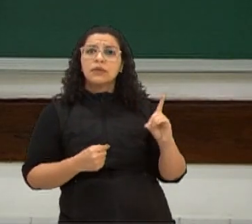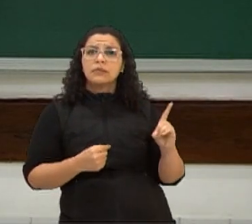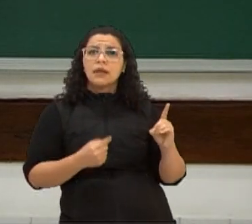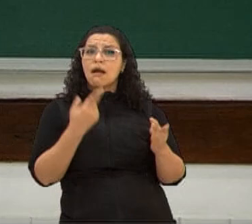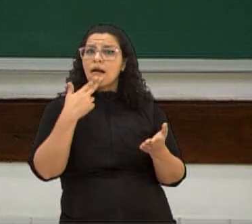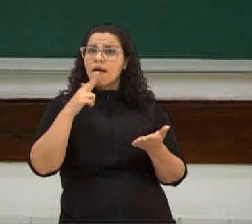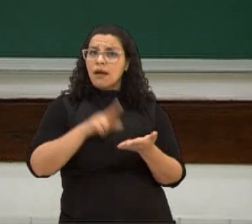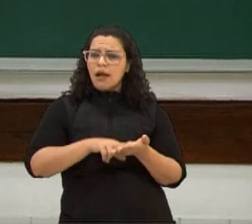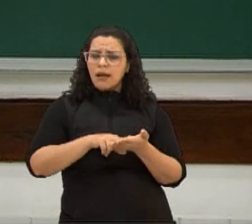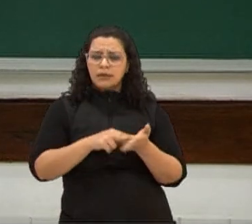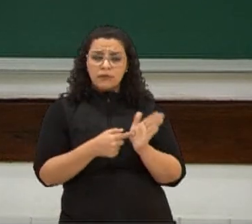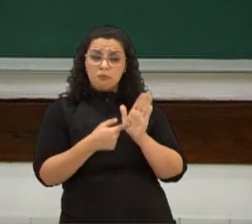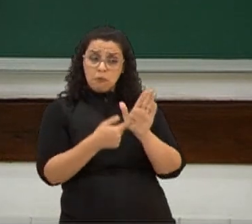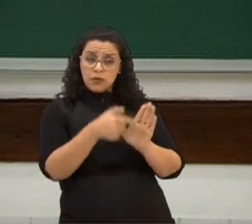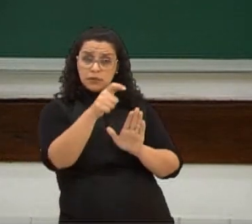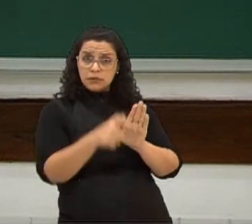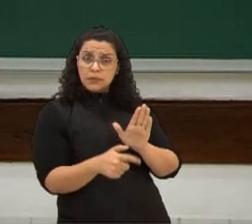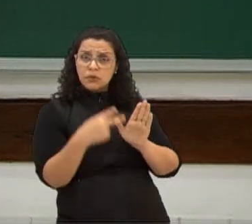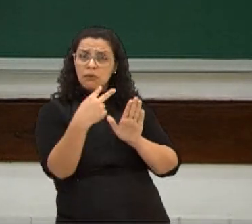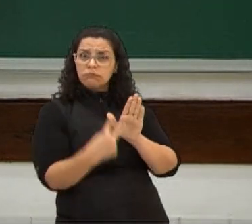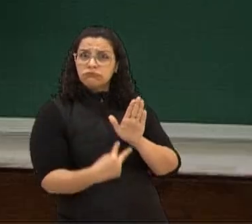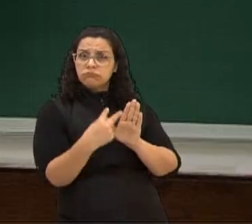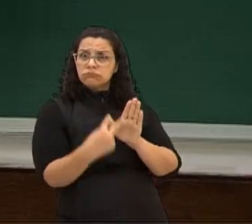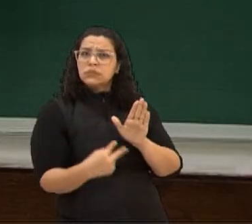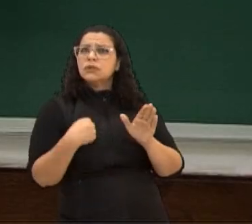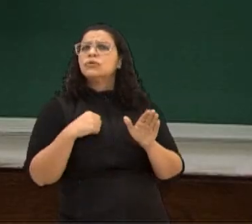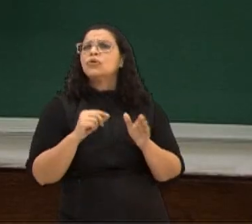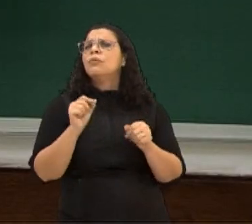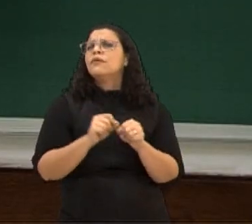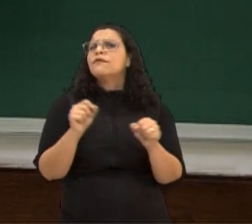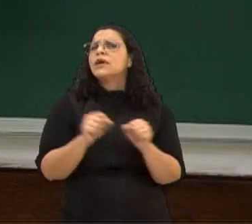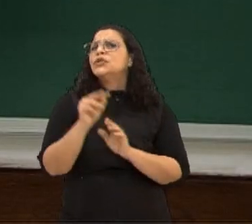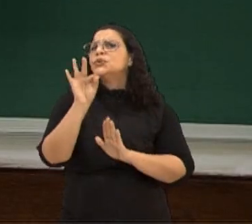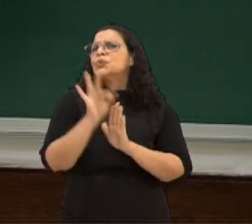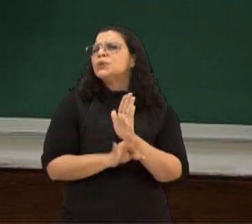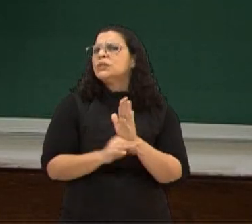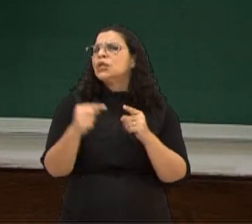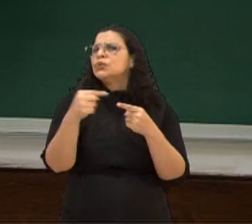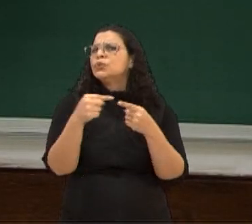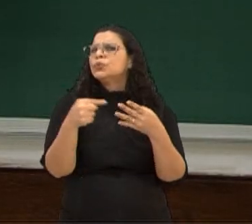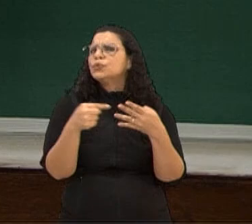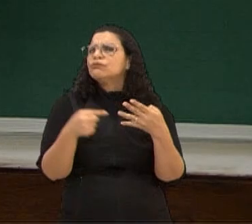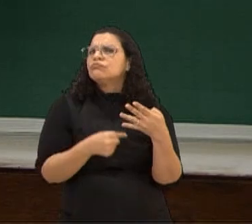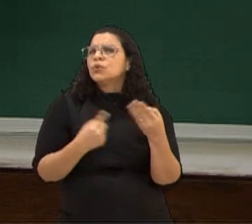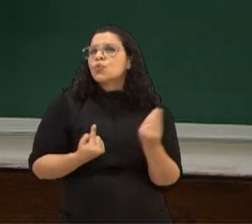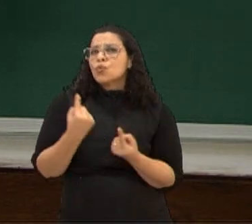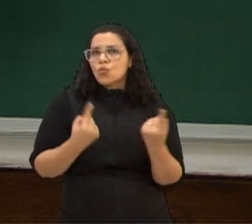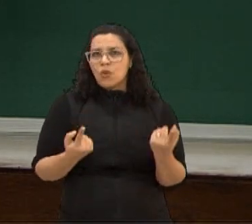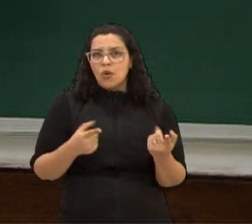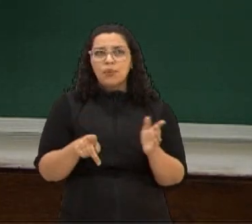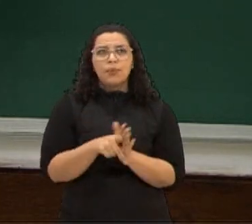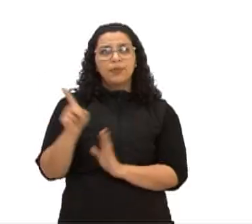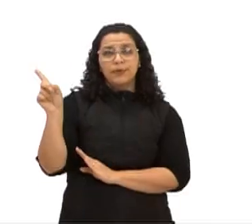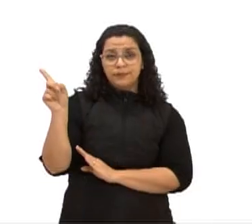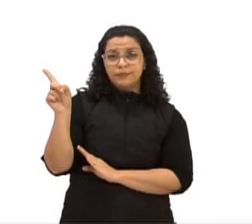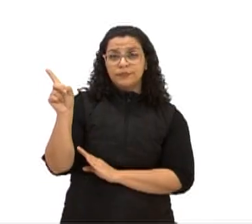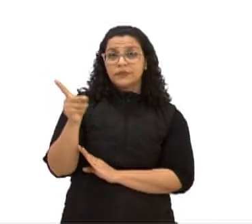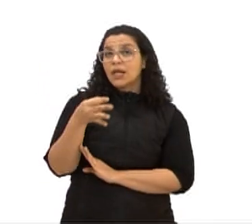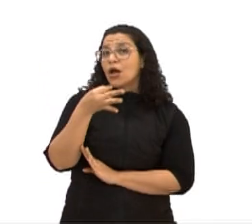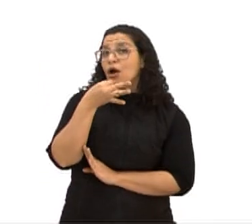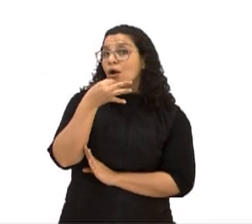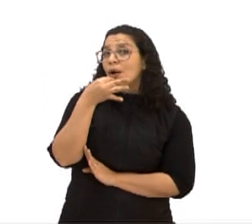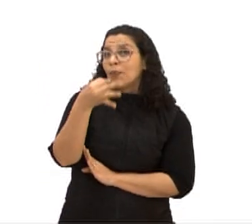ali como que ele é feito, como que esse texto ele é produzido. Tenho que ele é